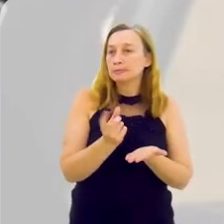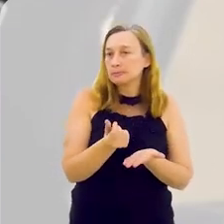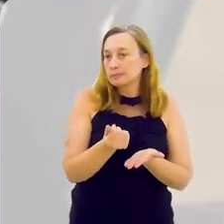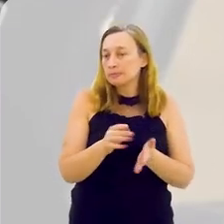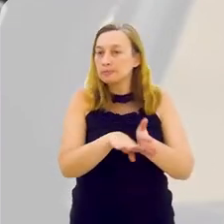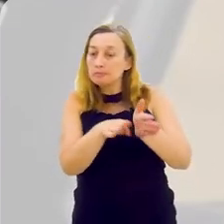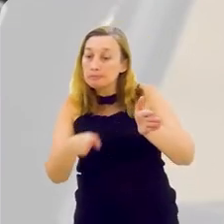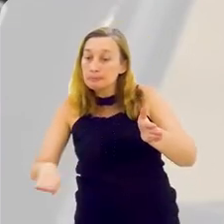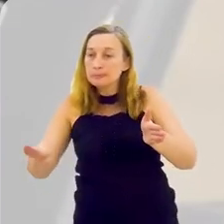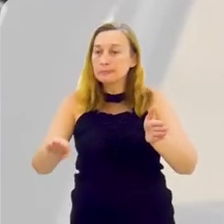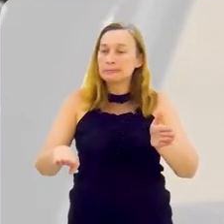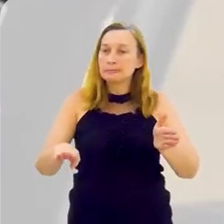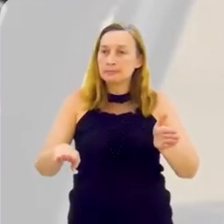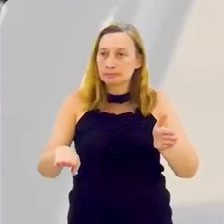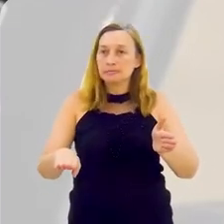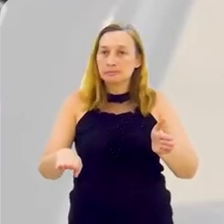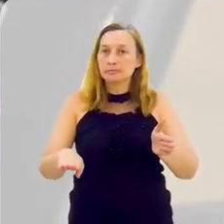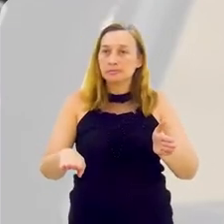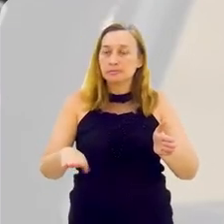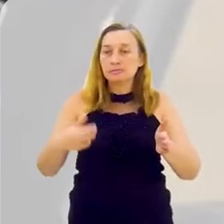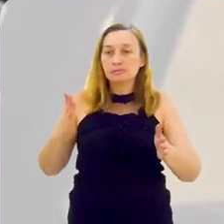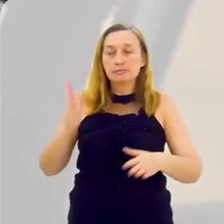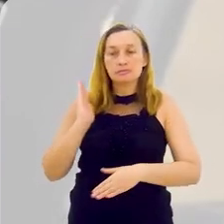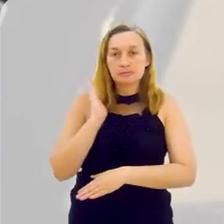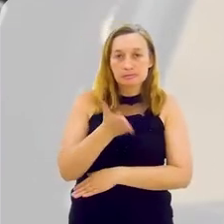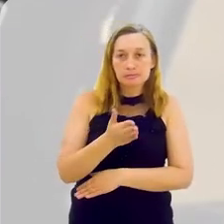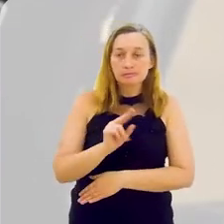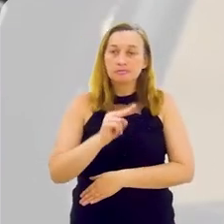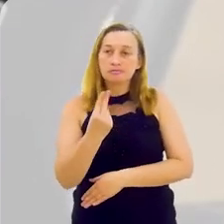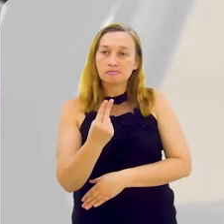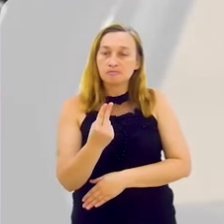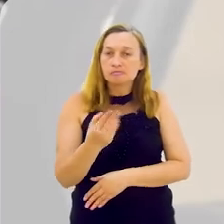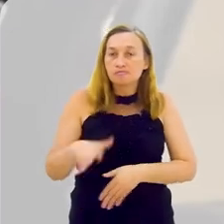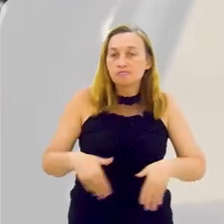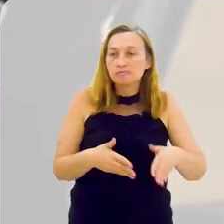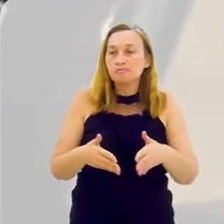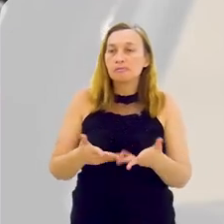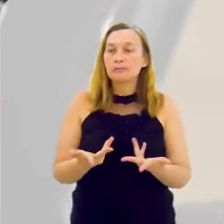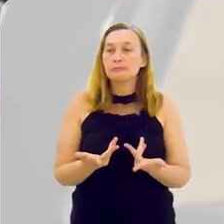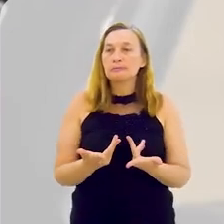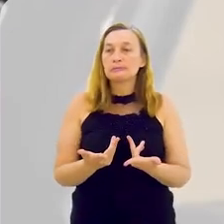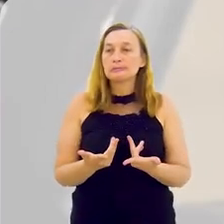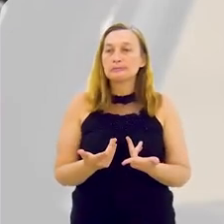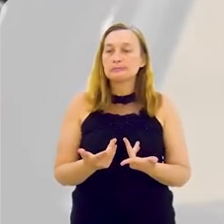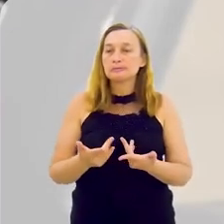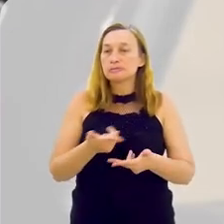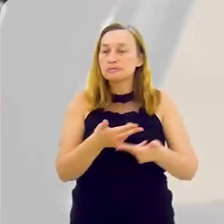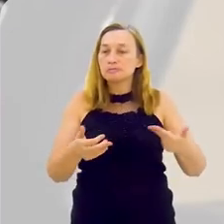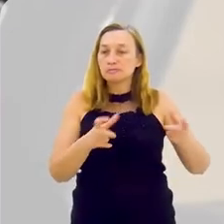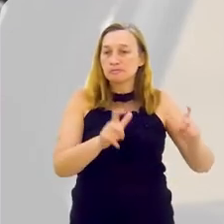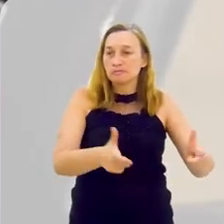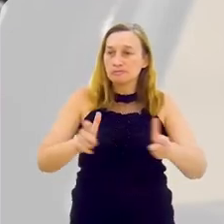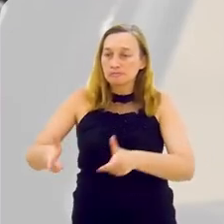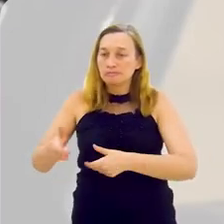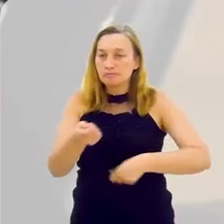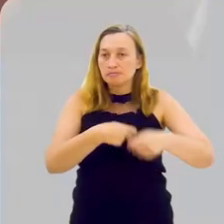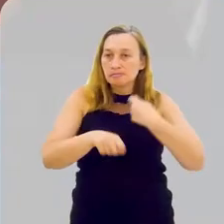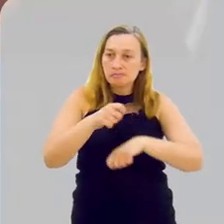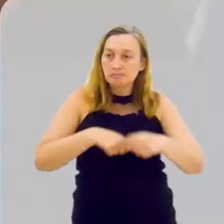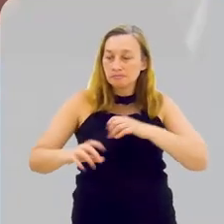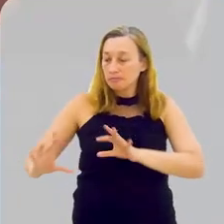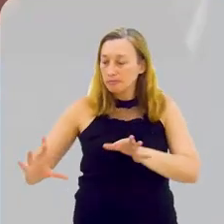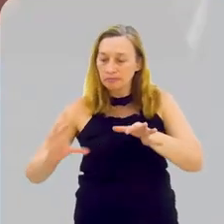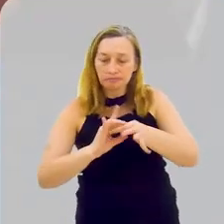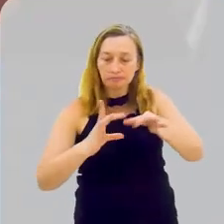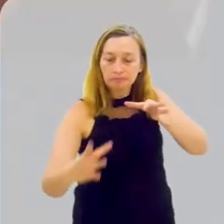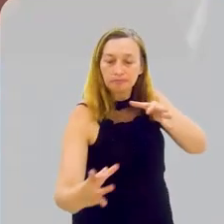temática, onde a gente usa os recursos marítimos, os oceanos, como recurso direto ou meio, e a gente consegue ter